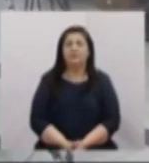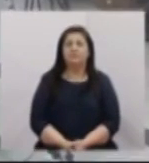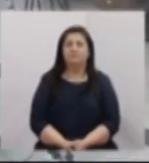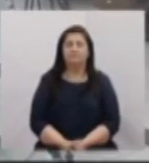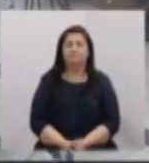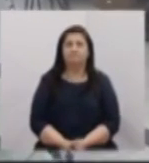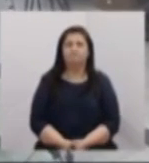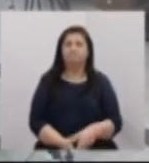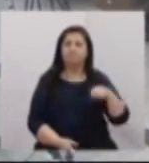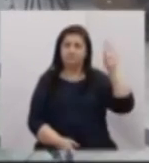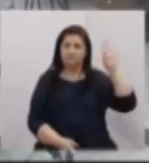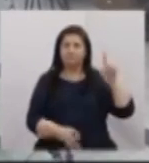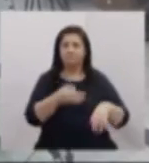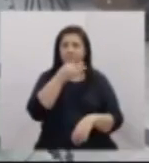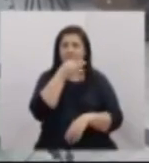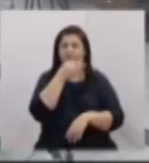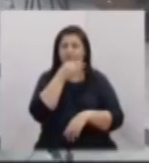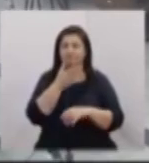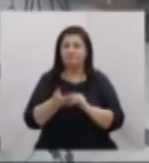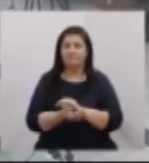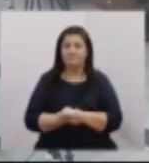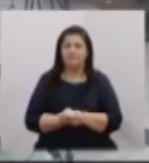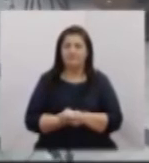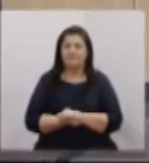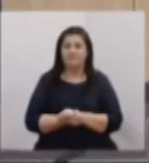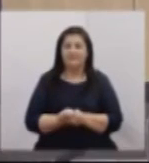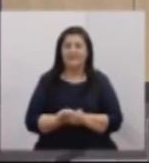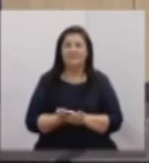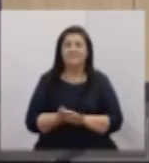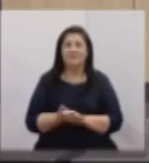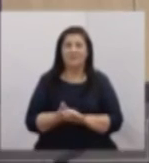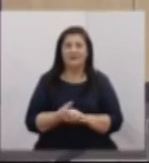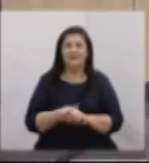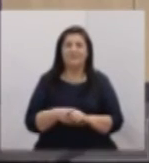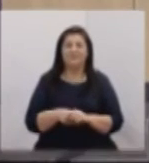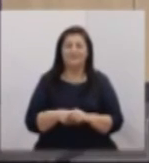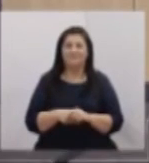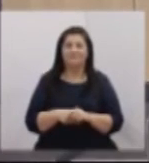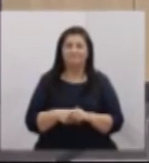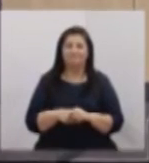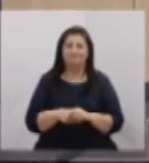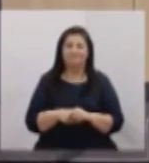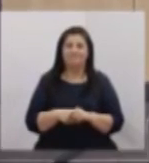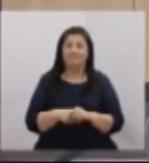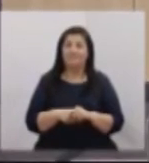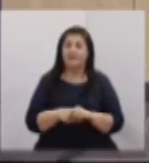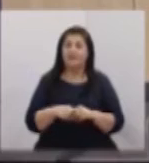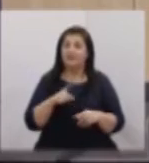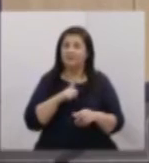Eu queria também fazer um comentário, acho que é importante, né, isso aí, só que lembramos nós aí que tem um decreto